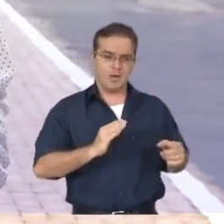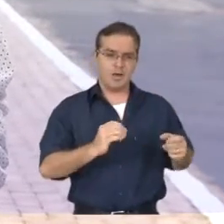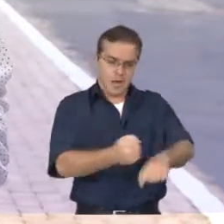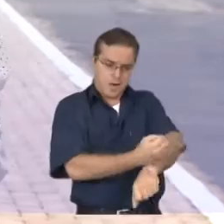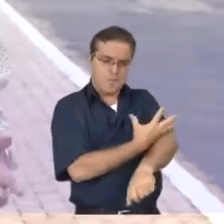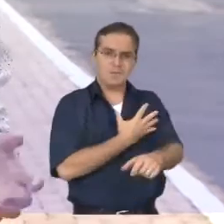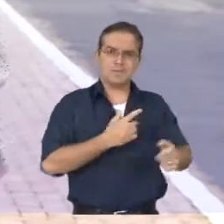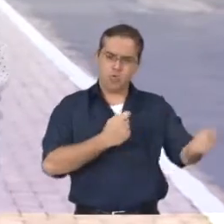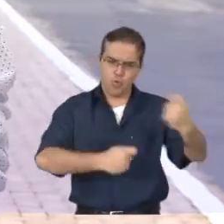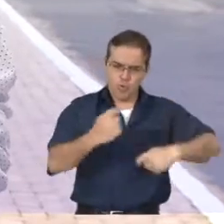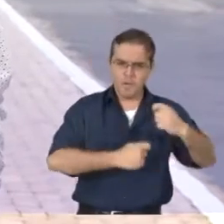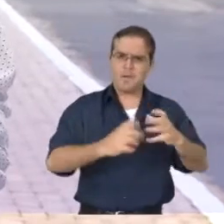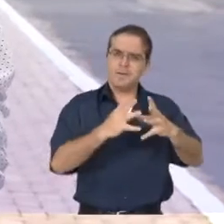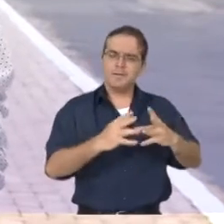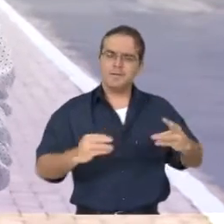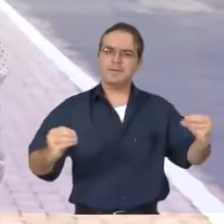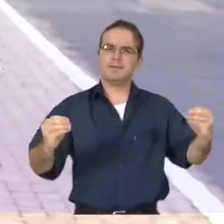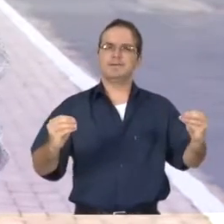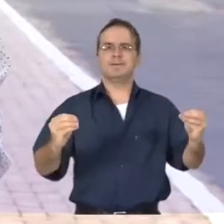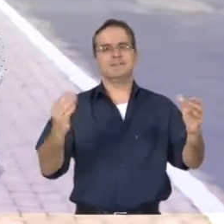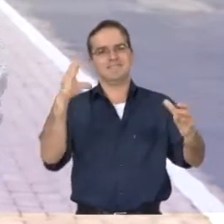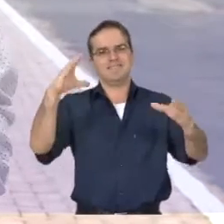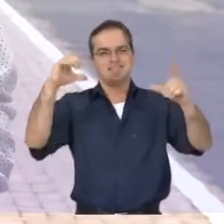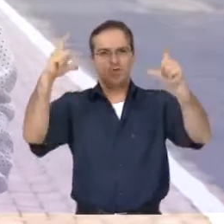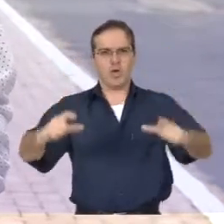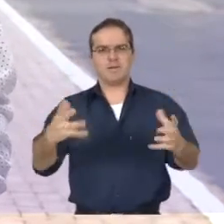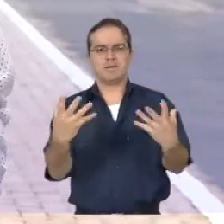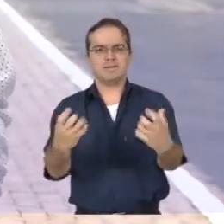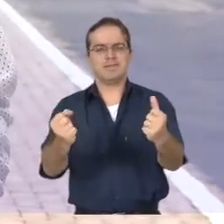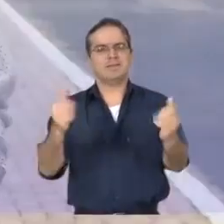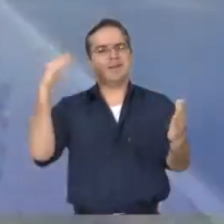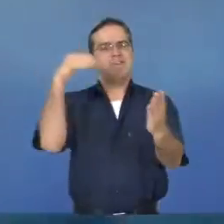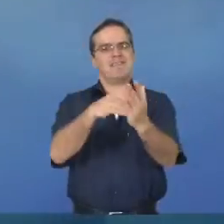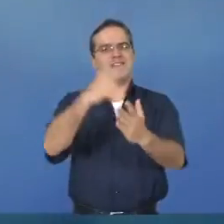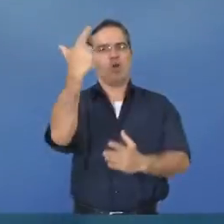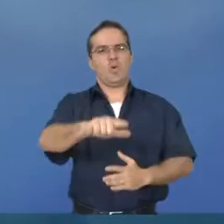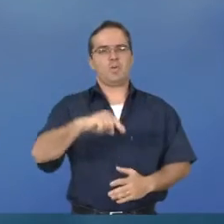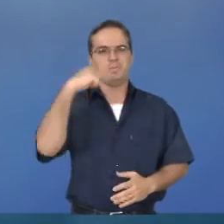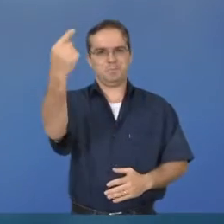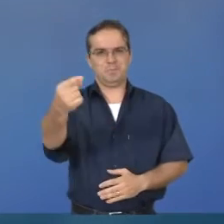pessoas. O Ciência no Semiárido de hoje fica por aqui. Até a próxima edição!